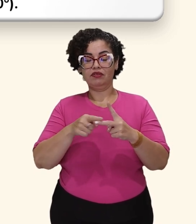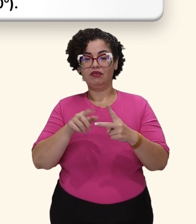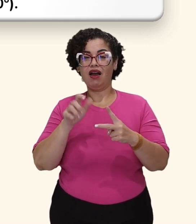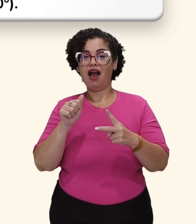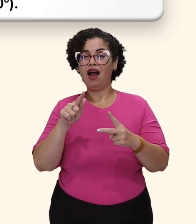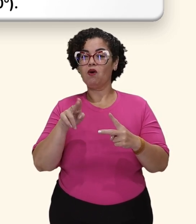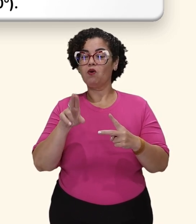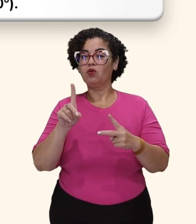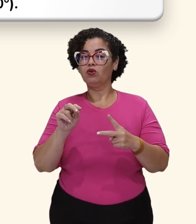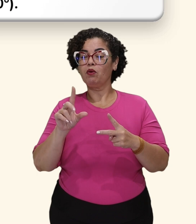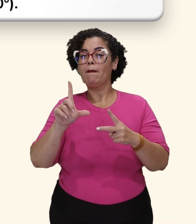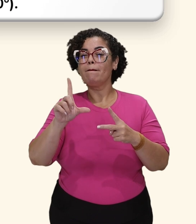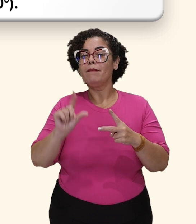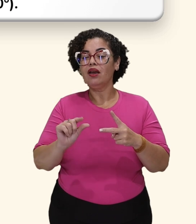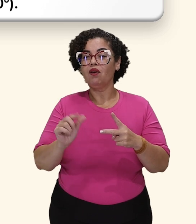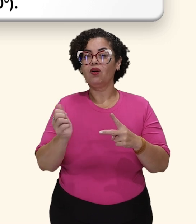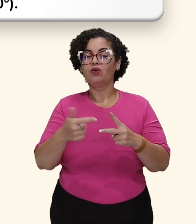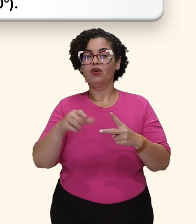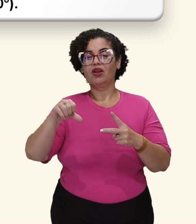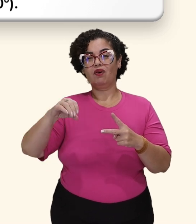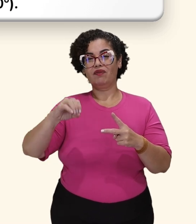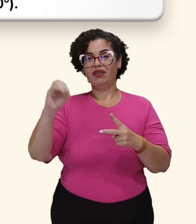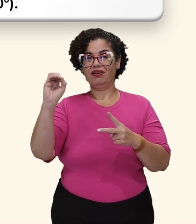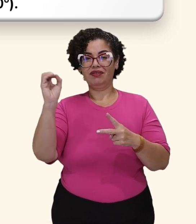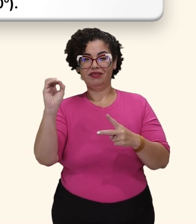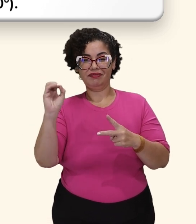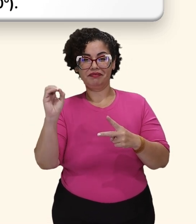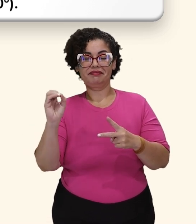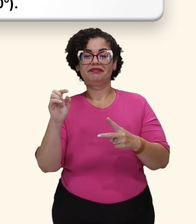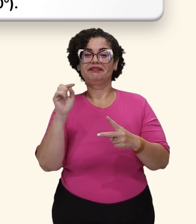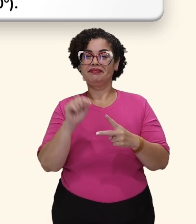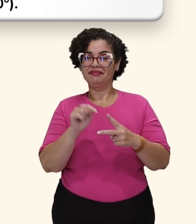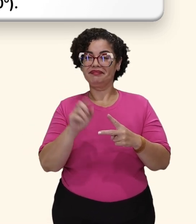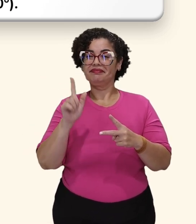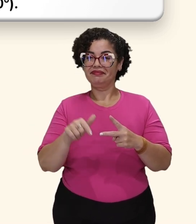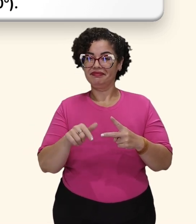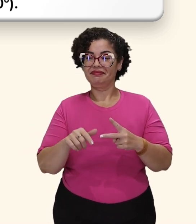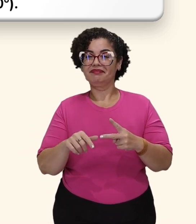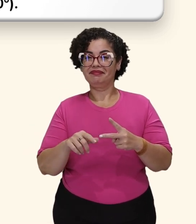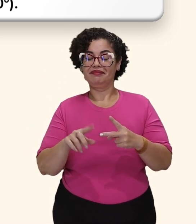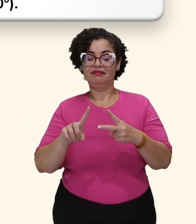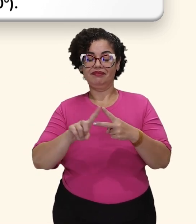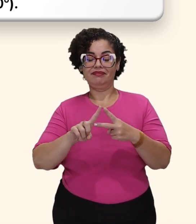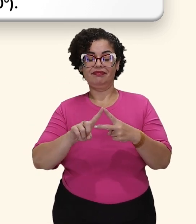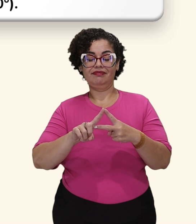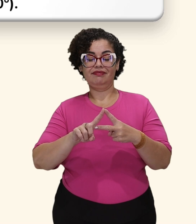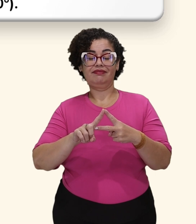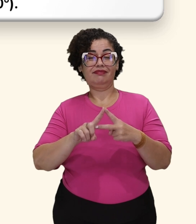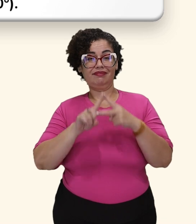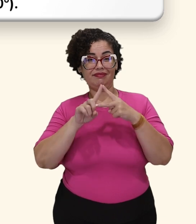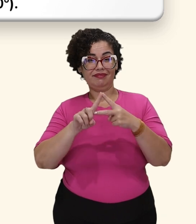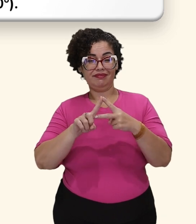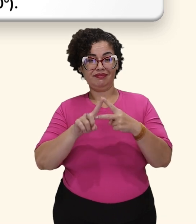são agudos, são medidas menores que 90 graus, como é o caso dos triângulos